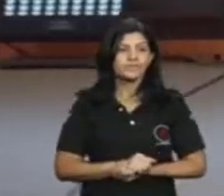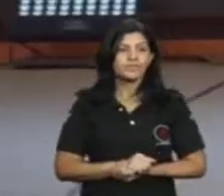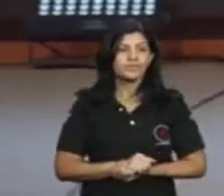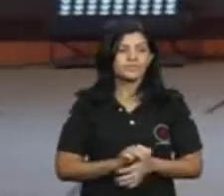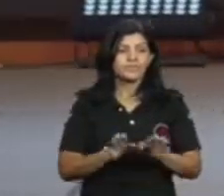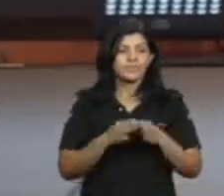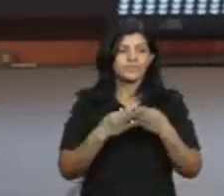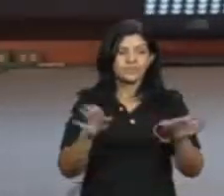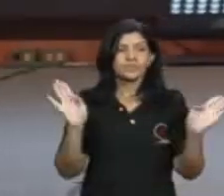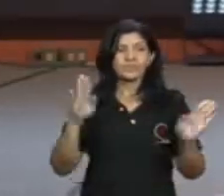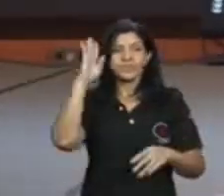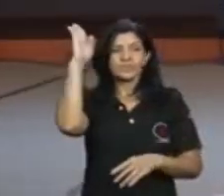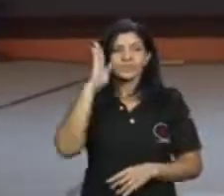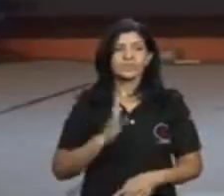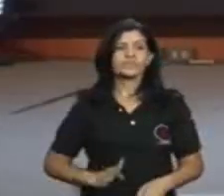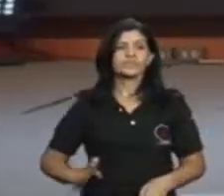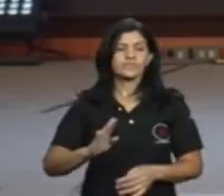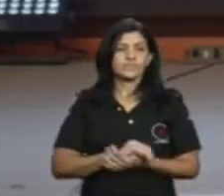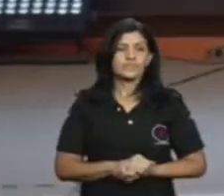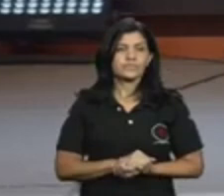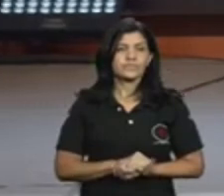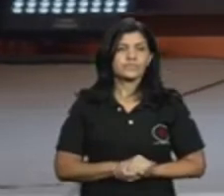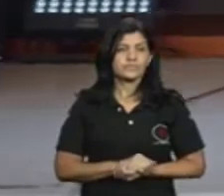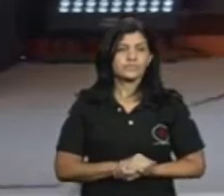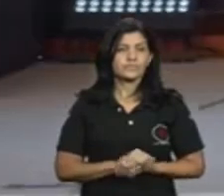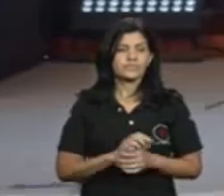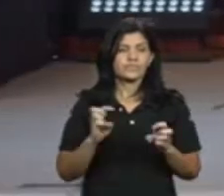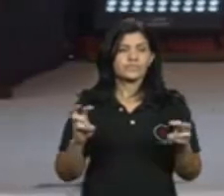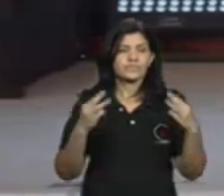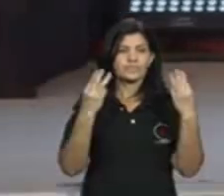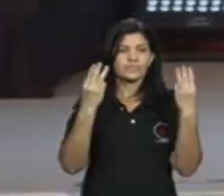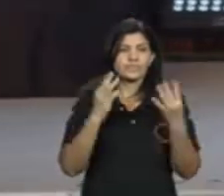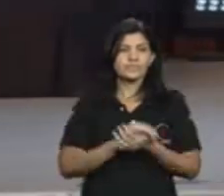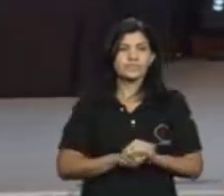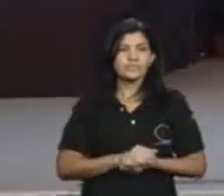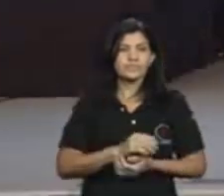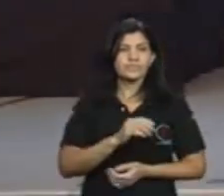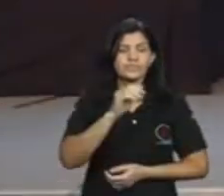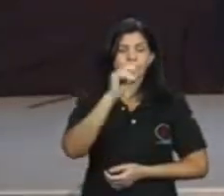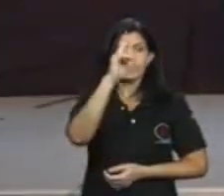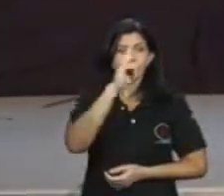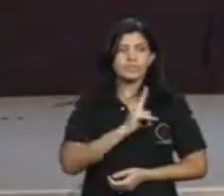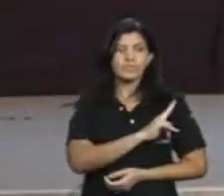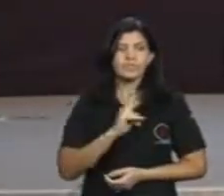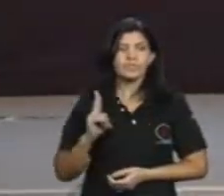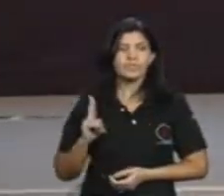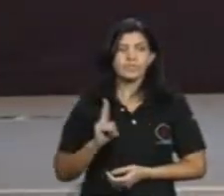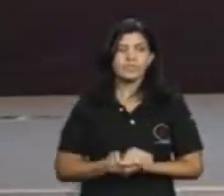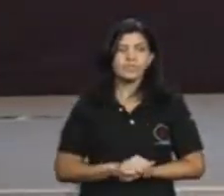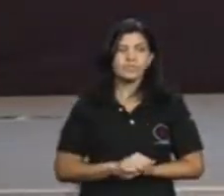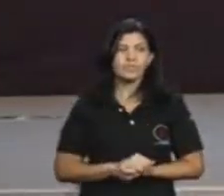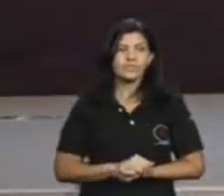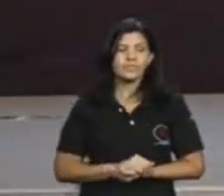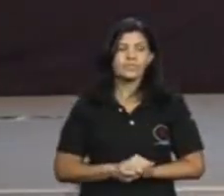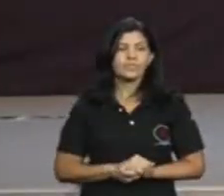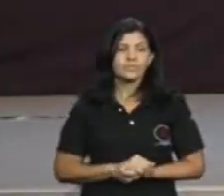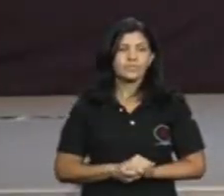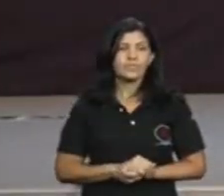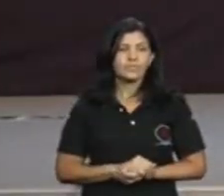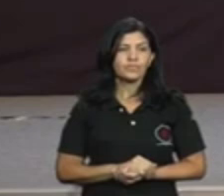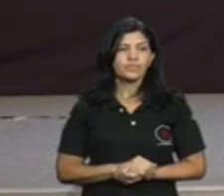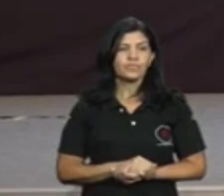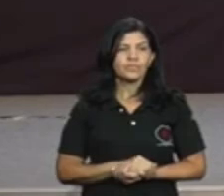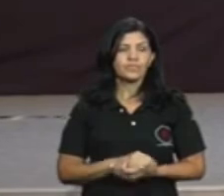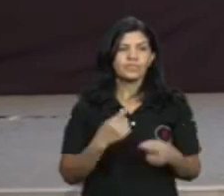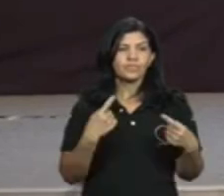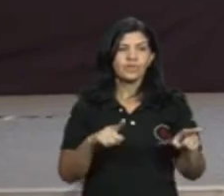do Brasil para os padres e freiras que estão sendo perseguidos na Nicarágua. E nós vimos o que já aconteceu